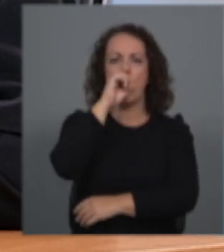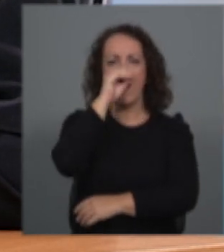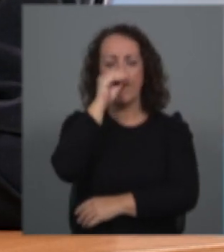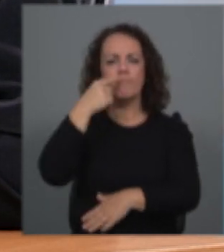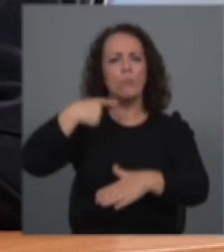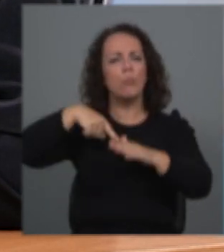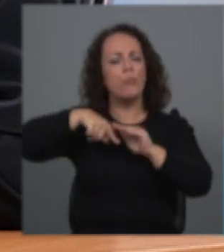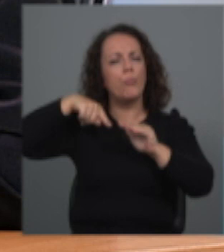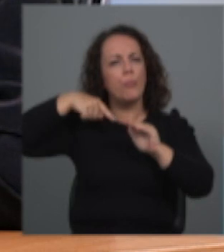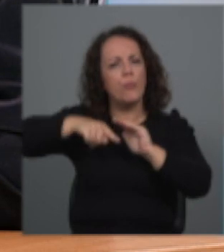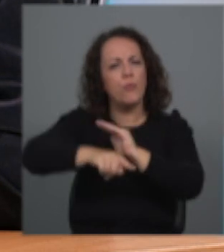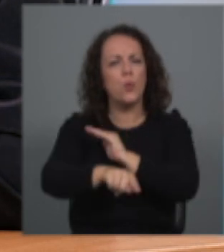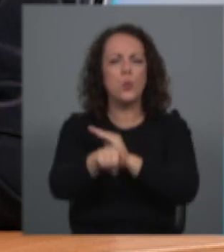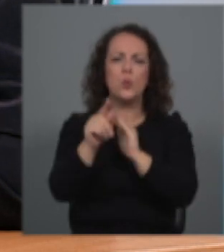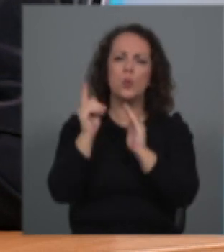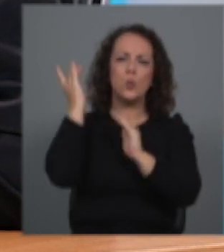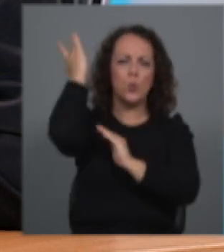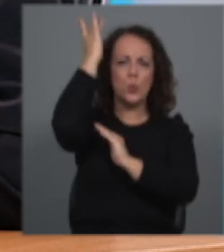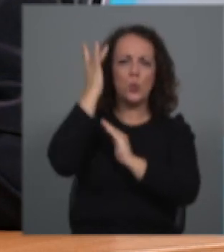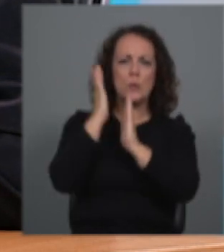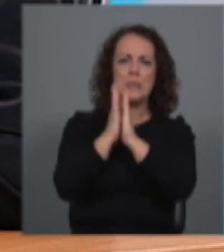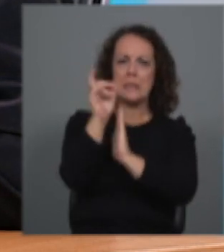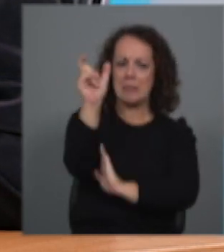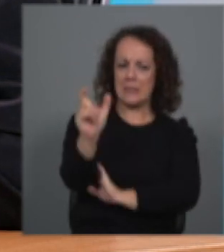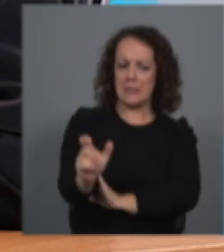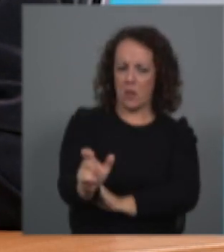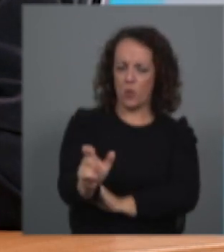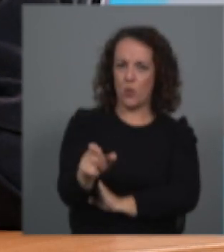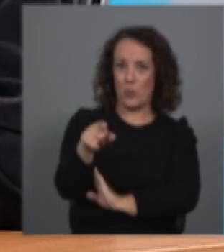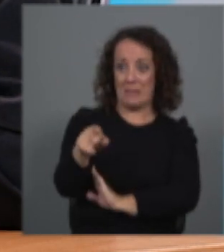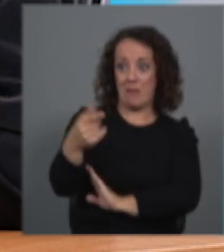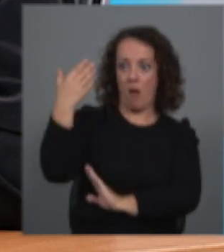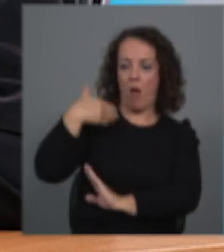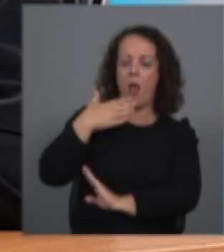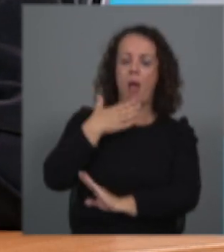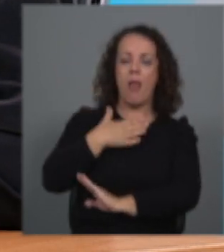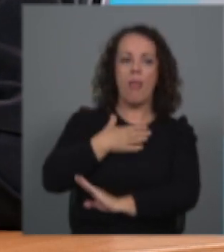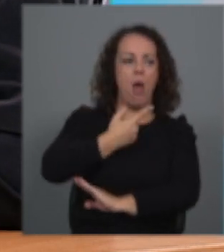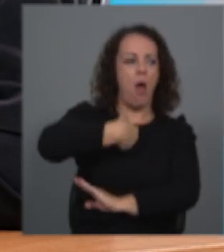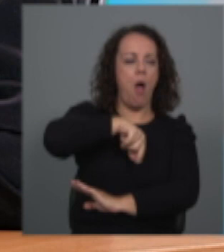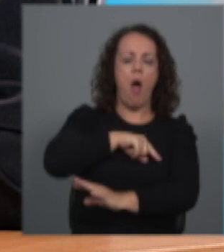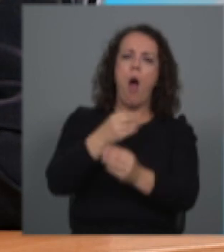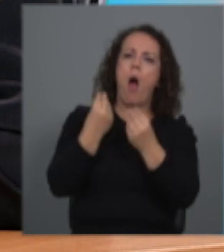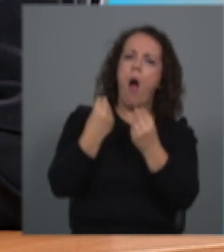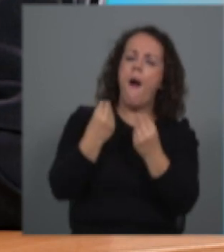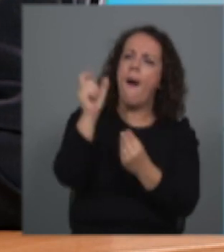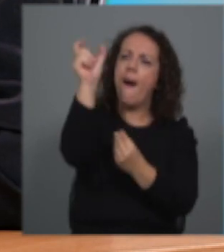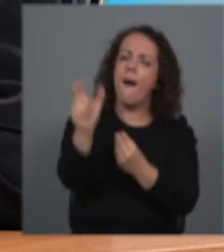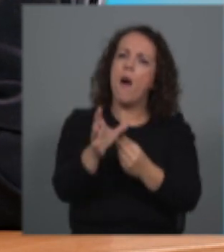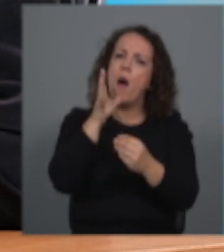bocadinho este santo que naquela época nos encantava com a sua mensagem